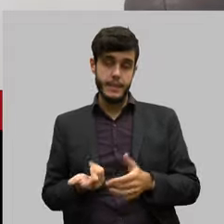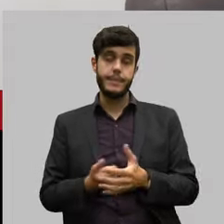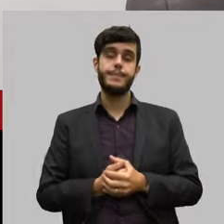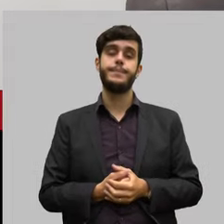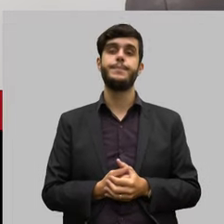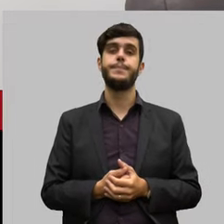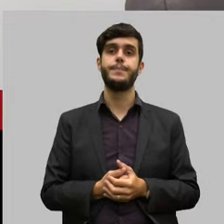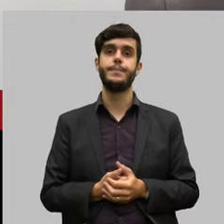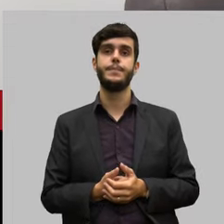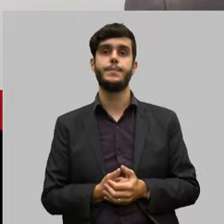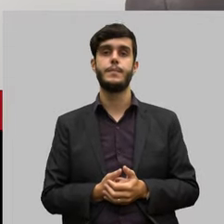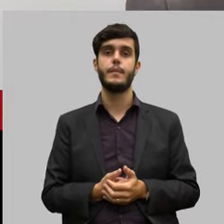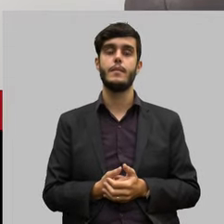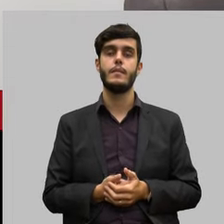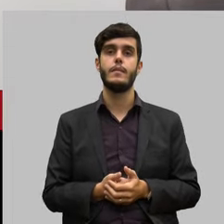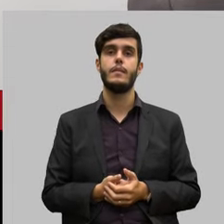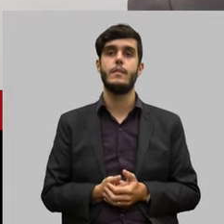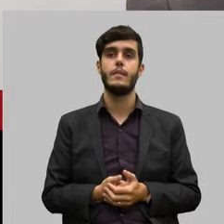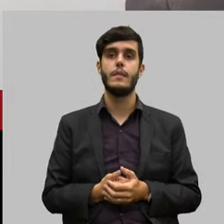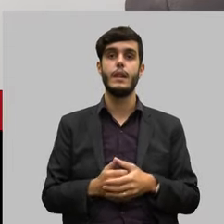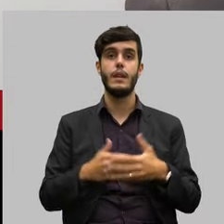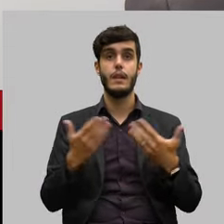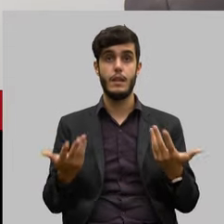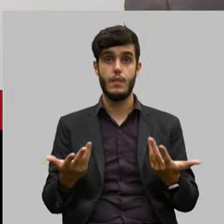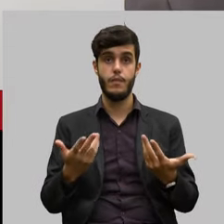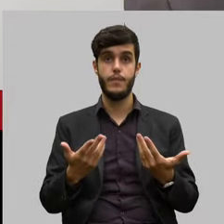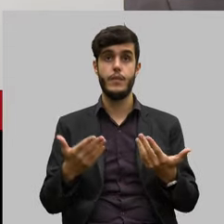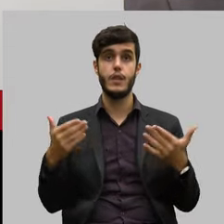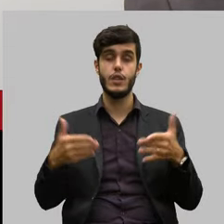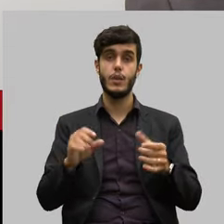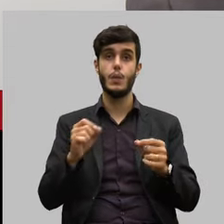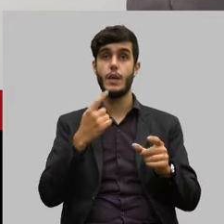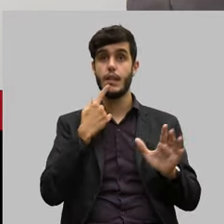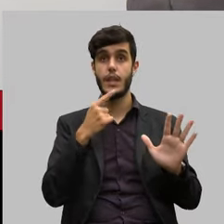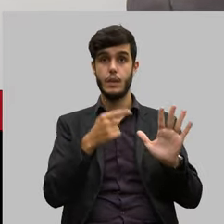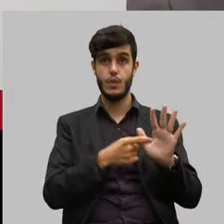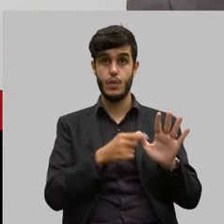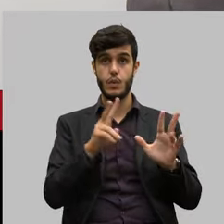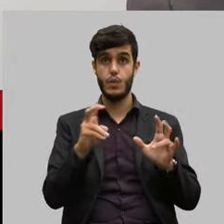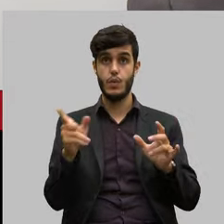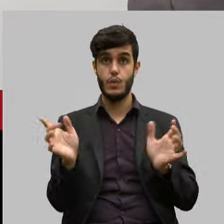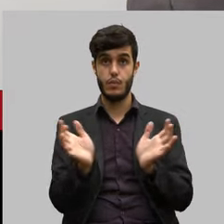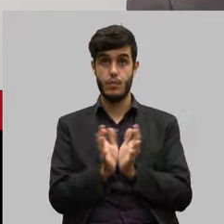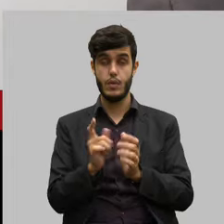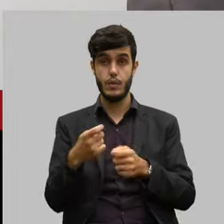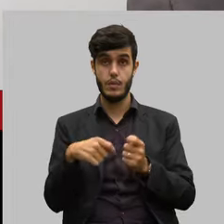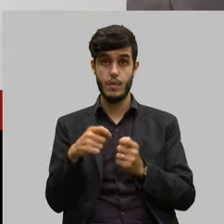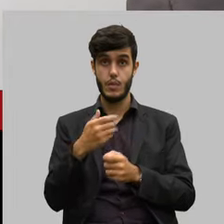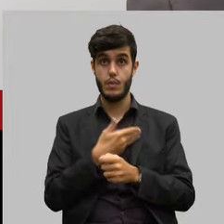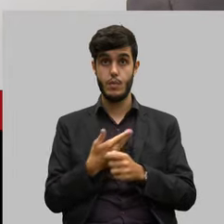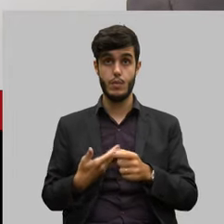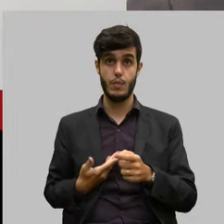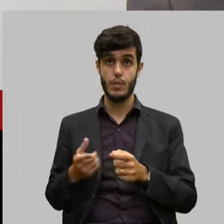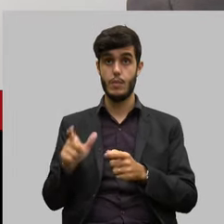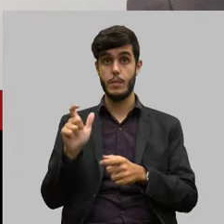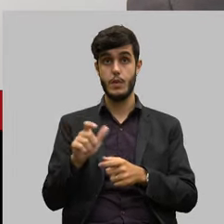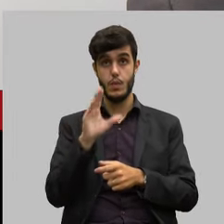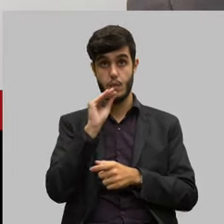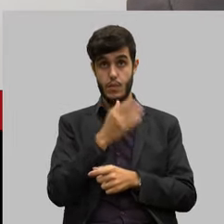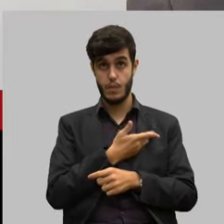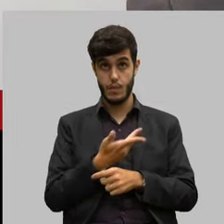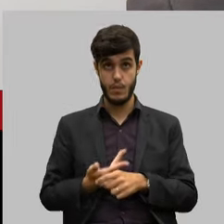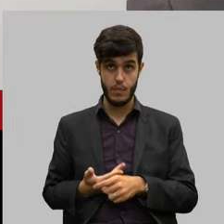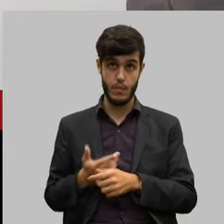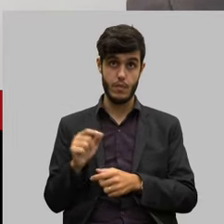secretária chega uma denúncia a comissão de administração pública de um servidor que é